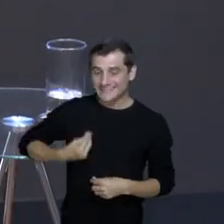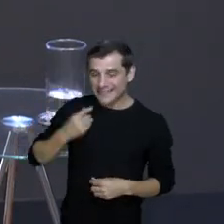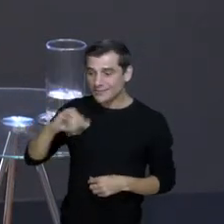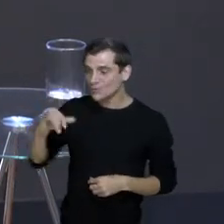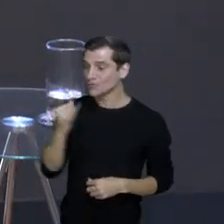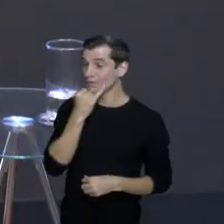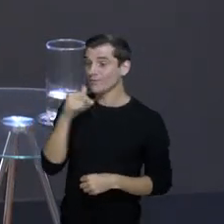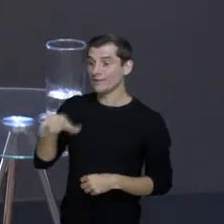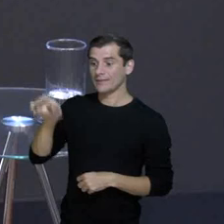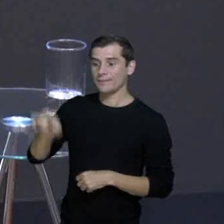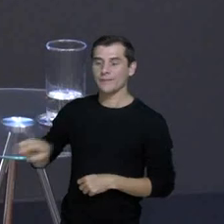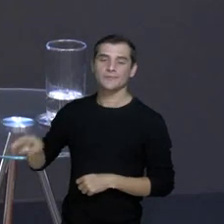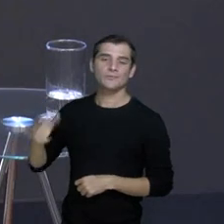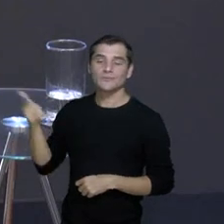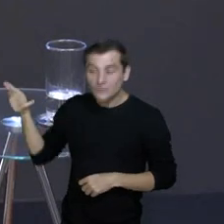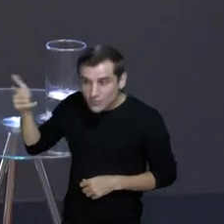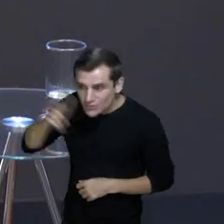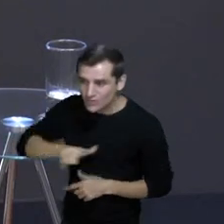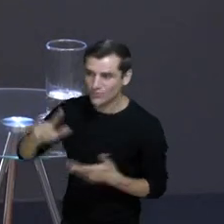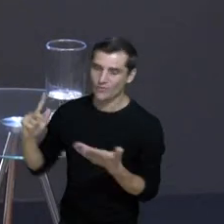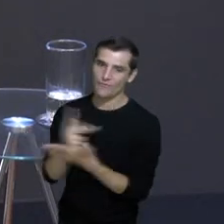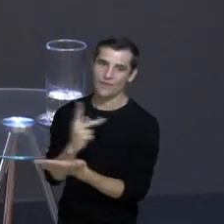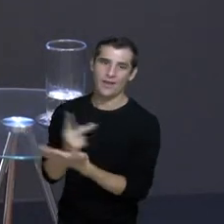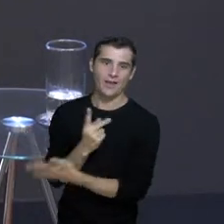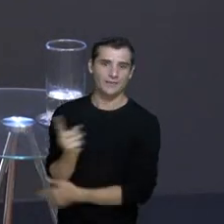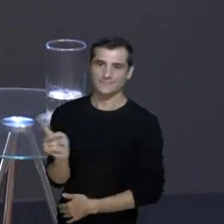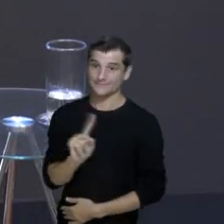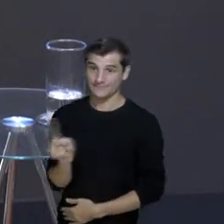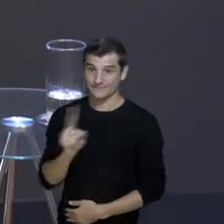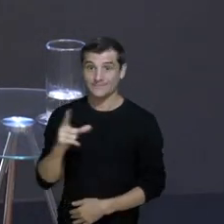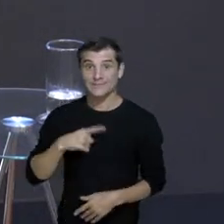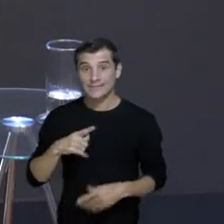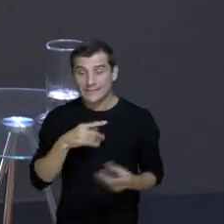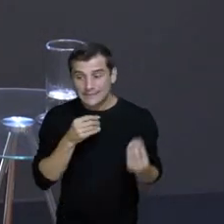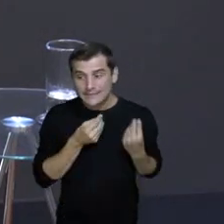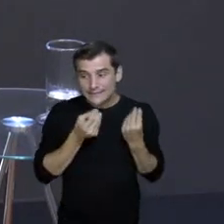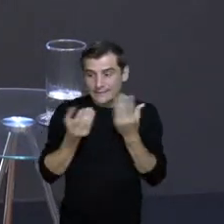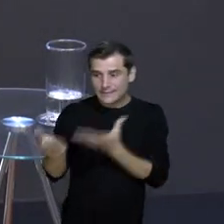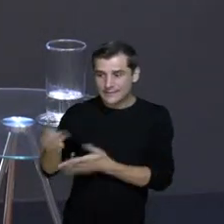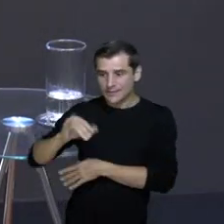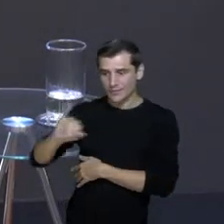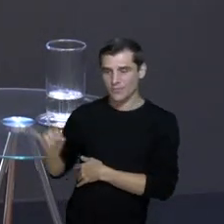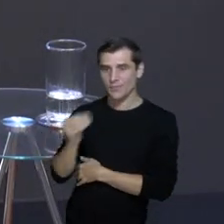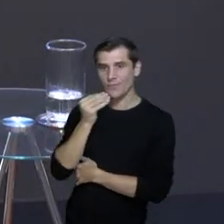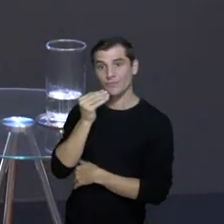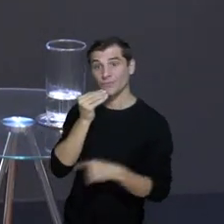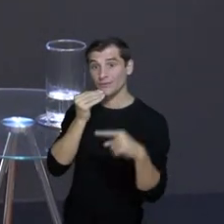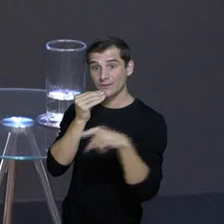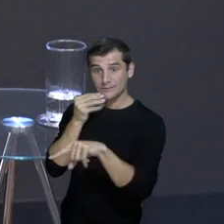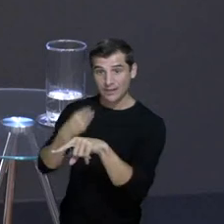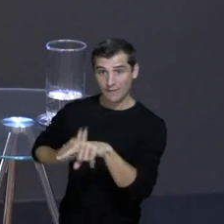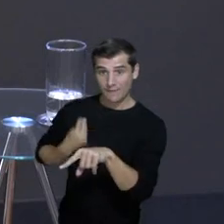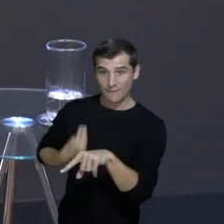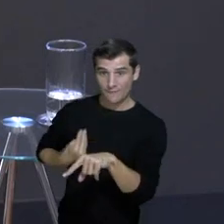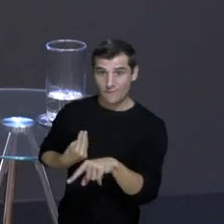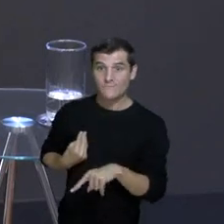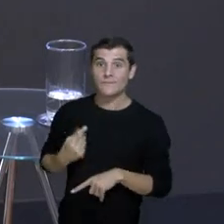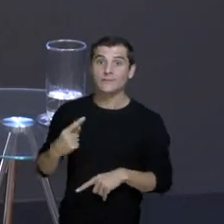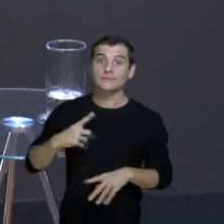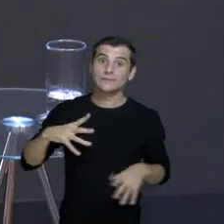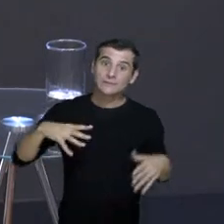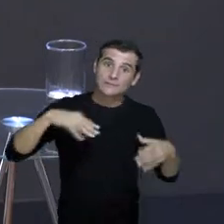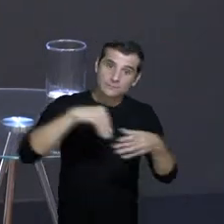grande escala gerar gerando oportunidade gerando dentro da Confederação já uma